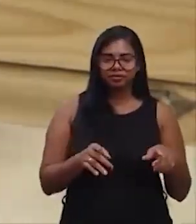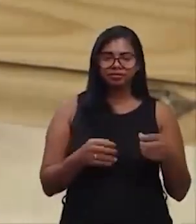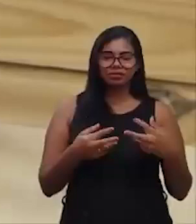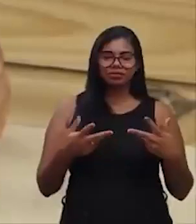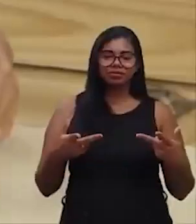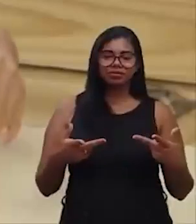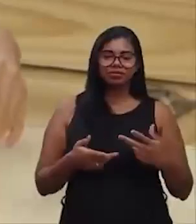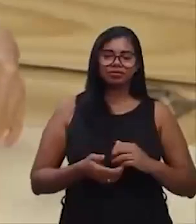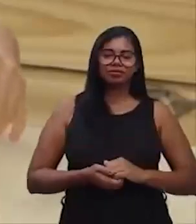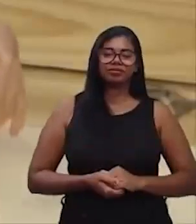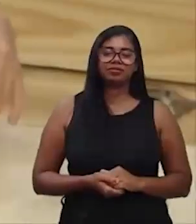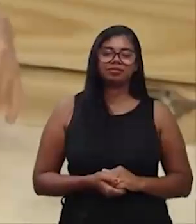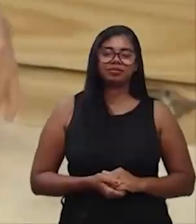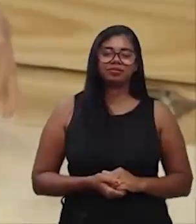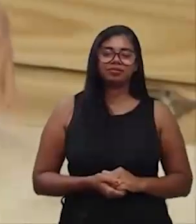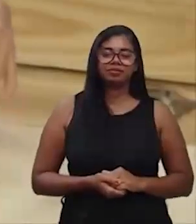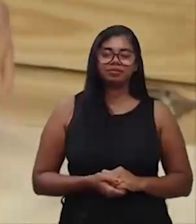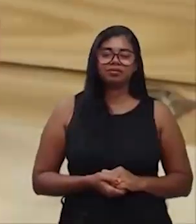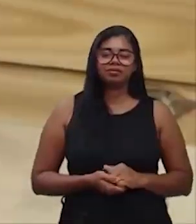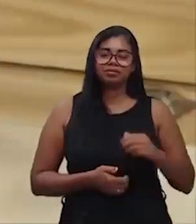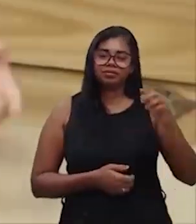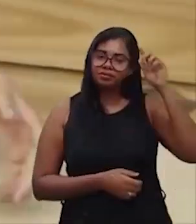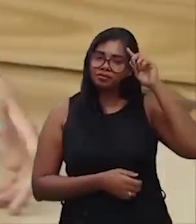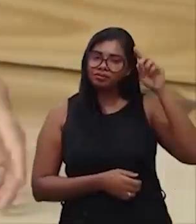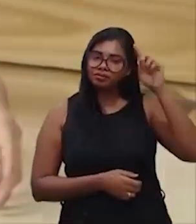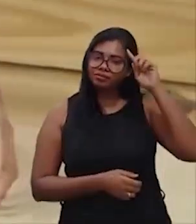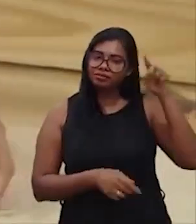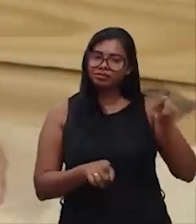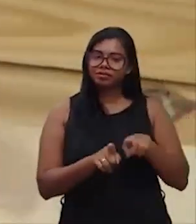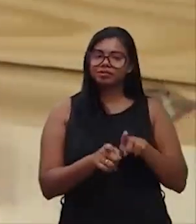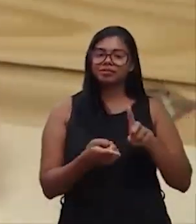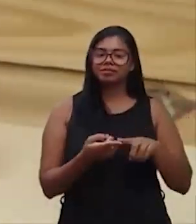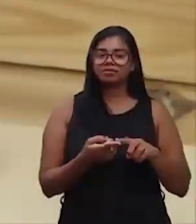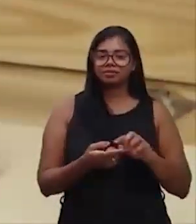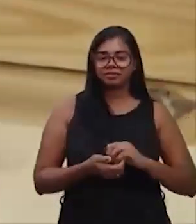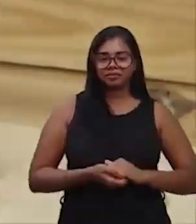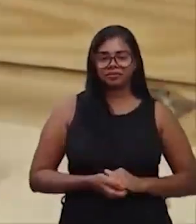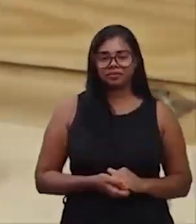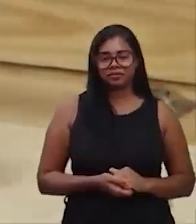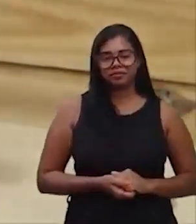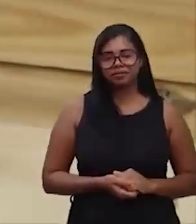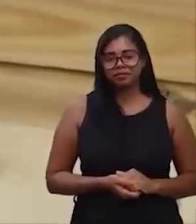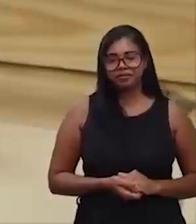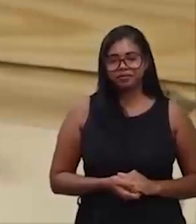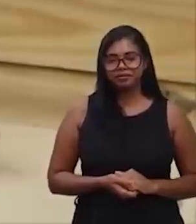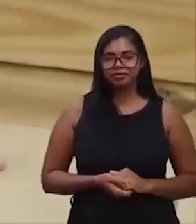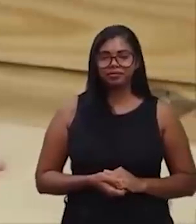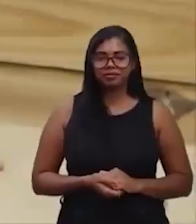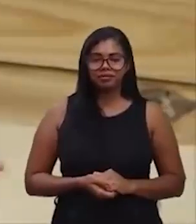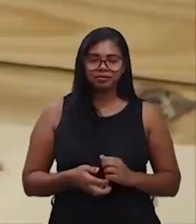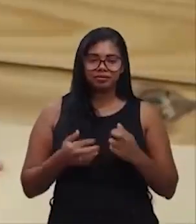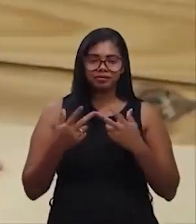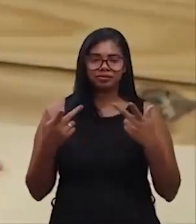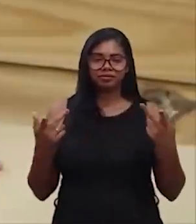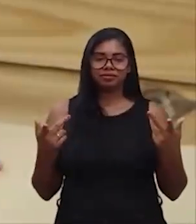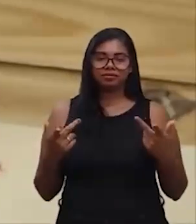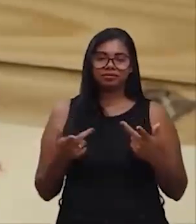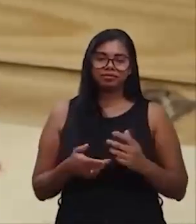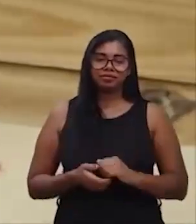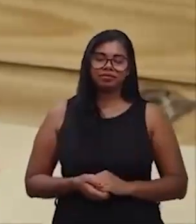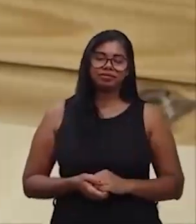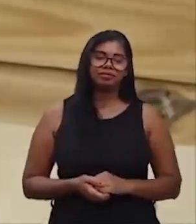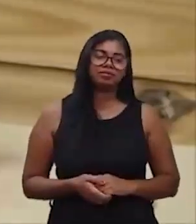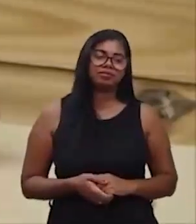manuais, escrever tudo, assim. Tem uma coisa no cotidiano, eita, vou escrever isso aqui. Ou até feioso mesmo, eu desenho alguma coisa.